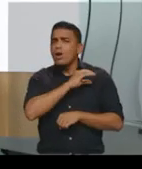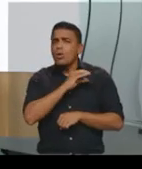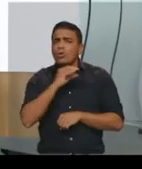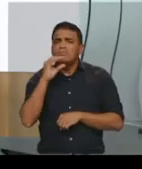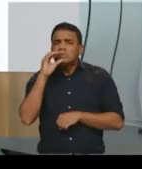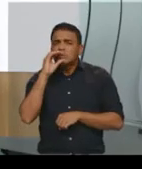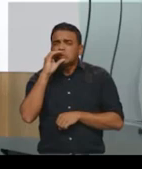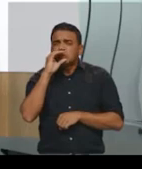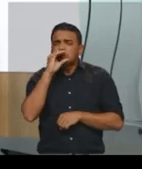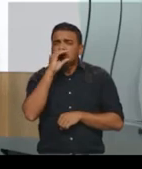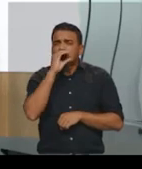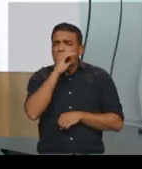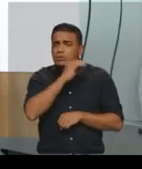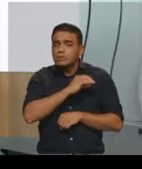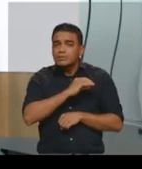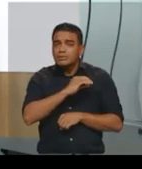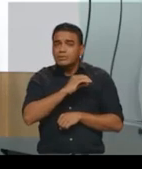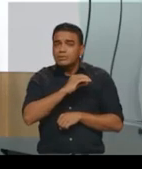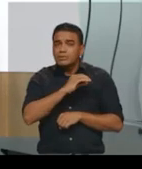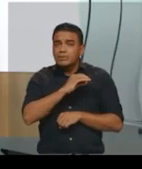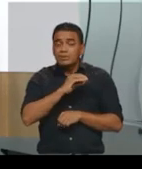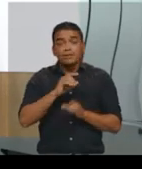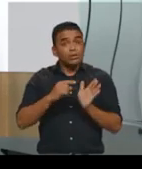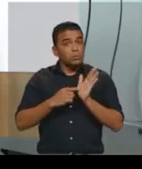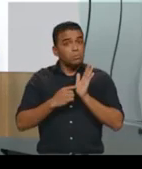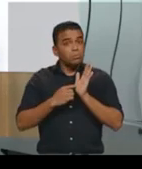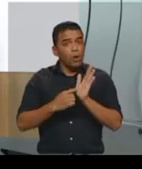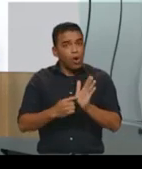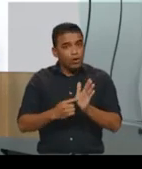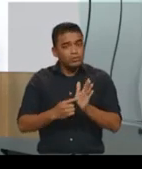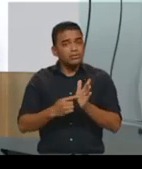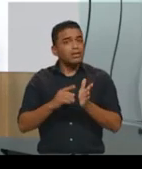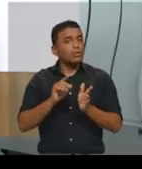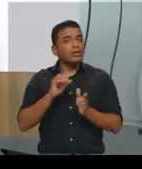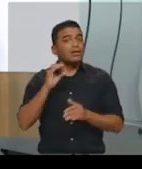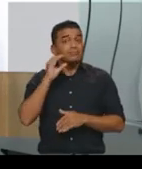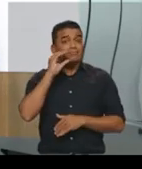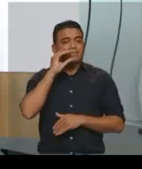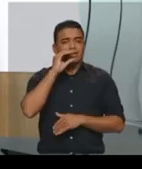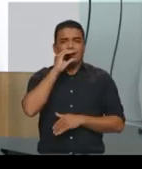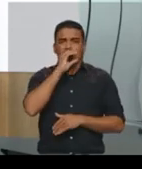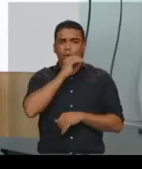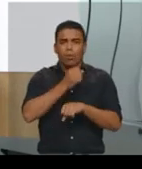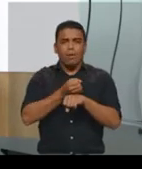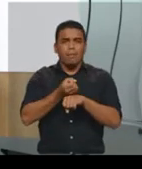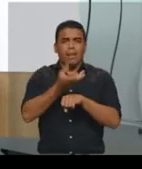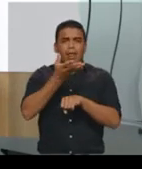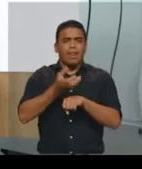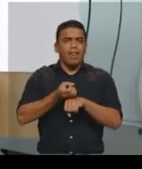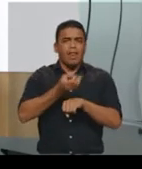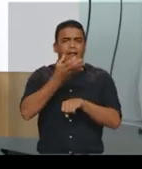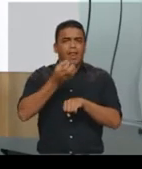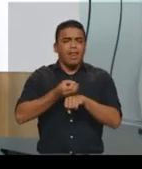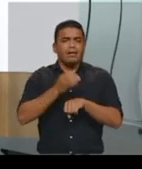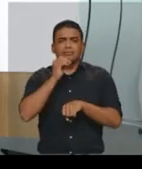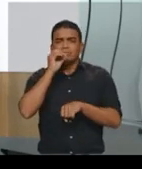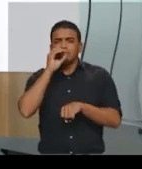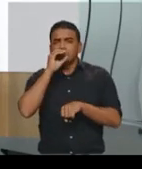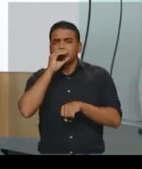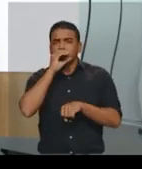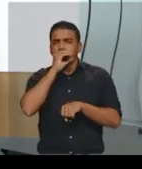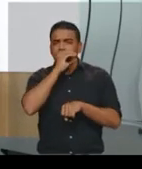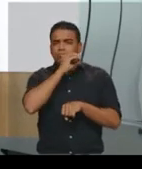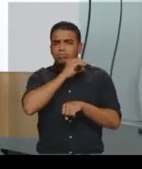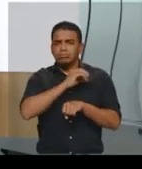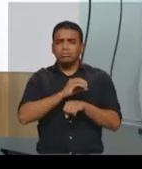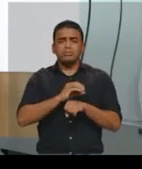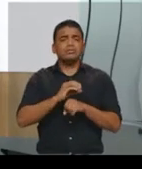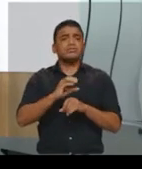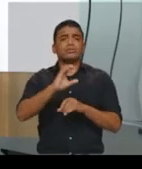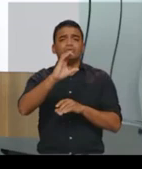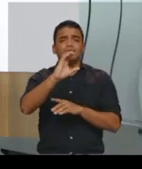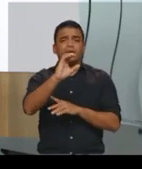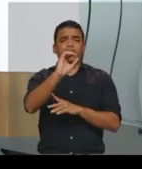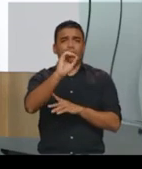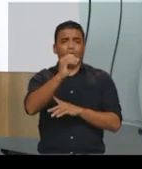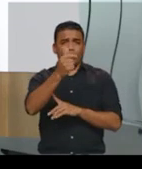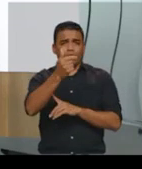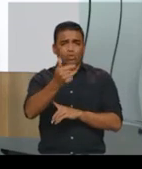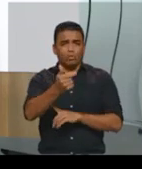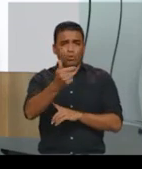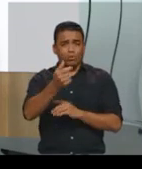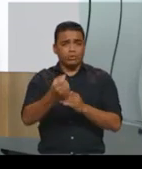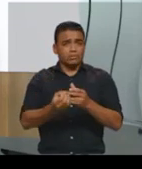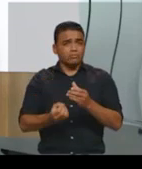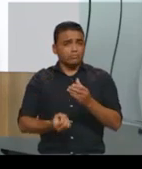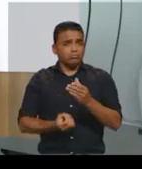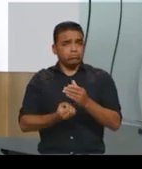formado. Evidenciando para você que o calor está sendo liberado, ou seja, que quando o gás carbônico ele está sendo